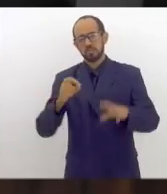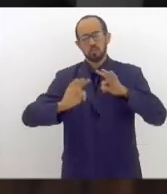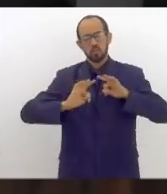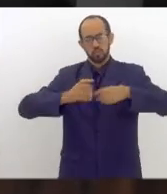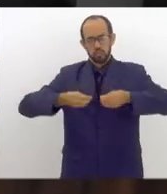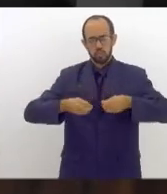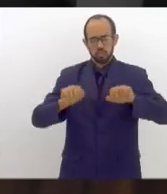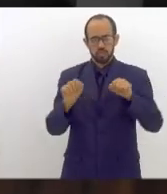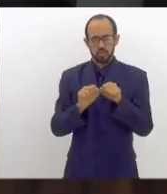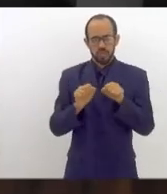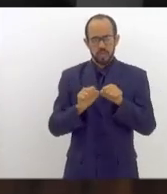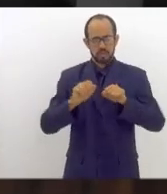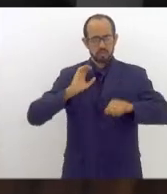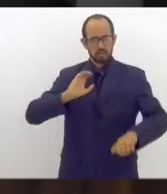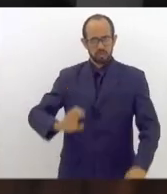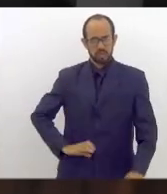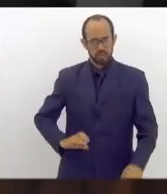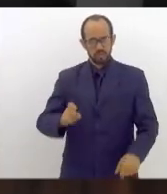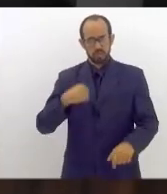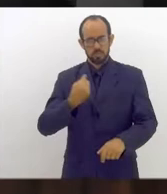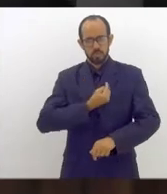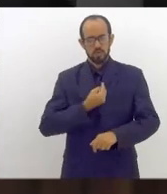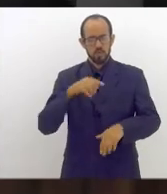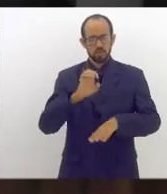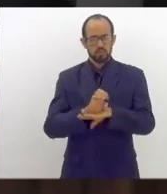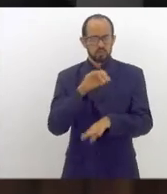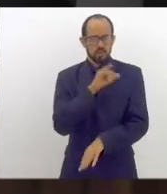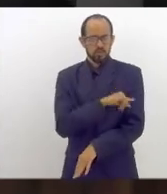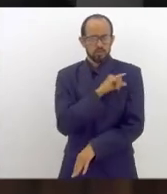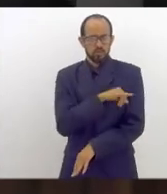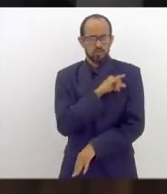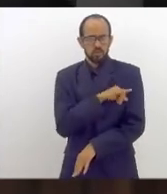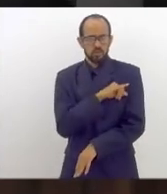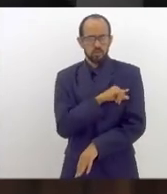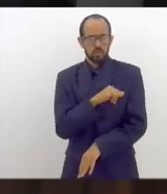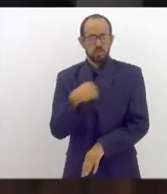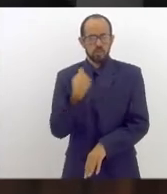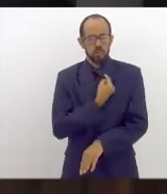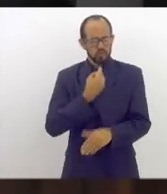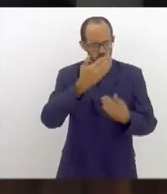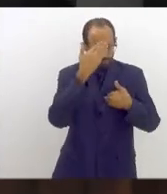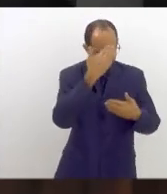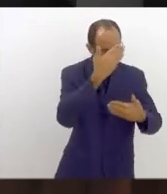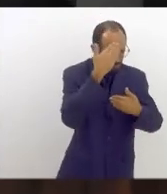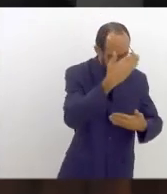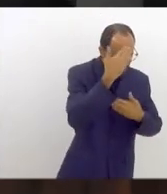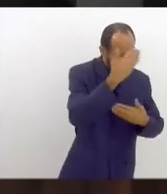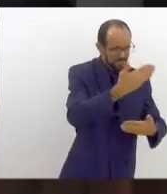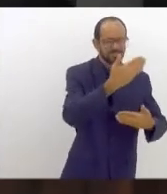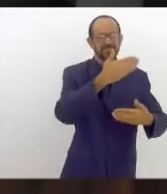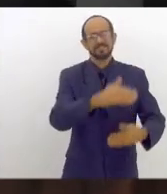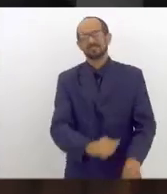pelo cidadão e por nós Estado do Rio de Janeiro então nosso muito muito obrigado